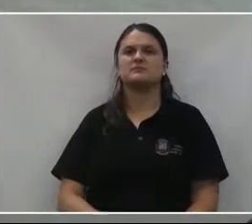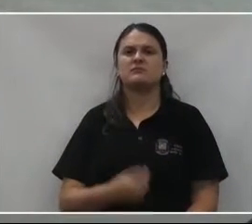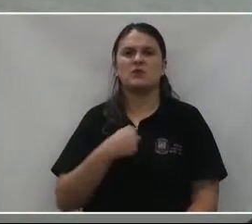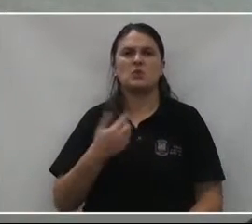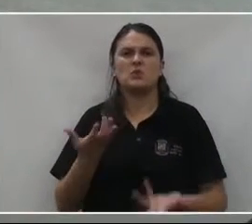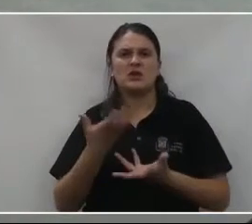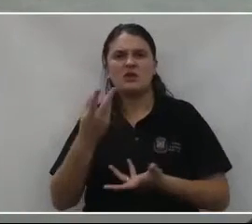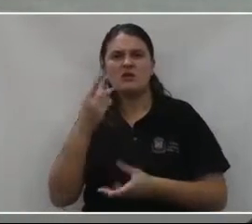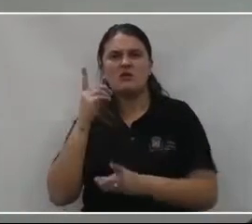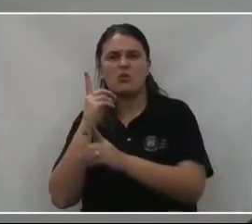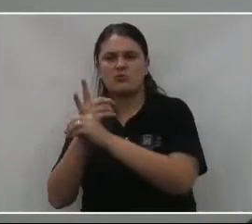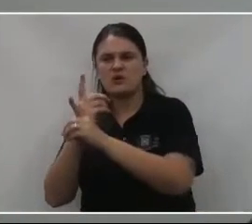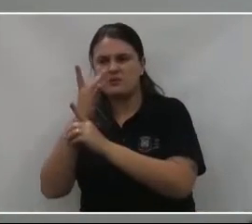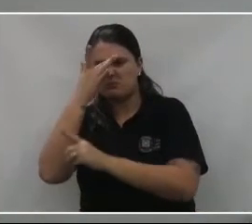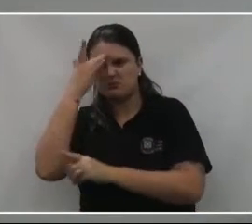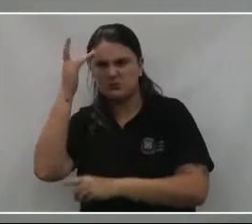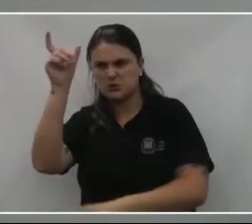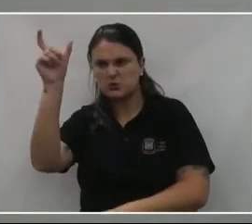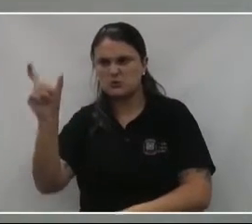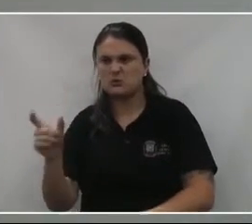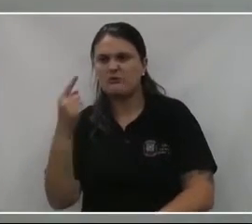queria achar esse cara na minha frente, sério mesmo.